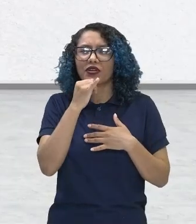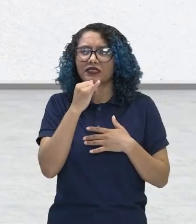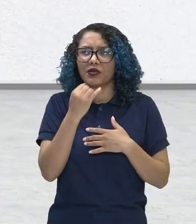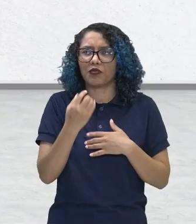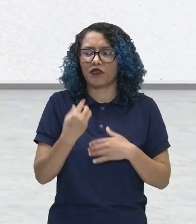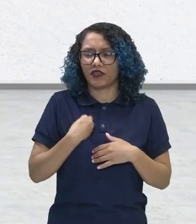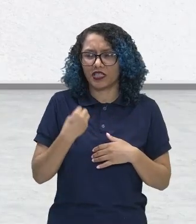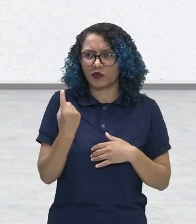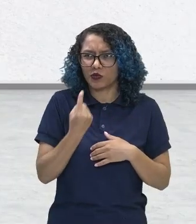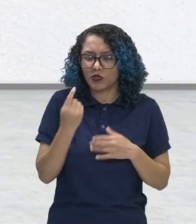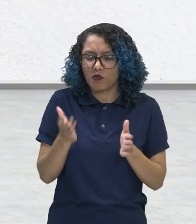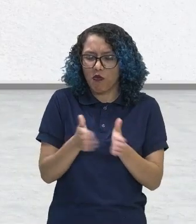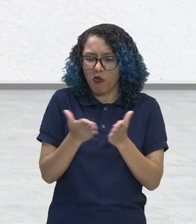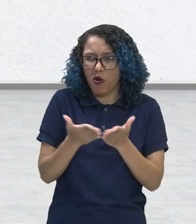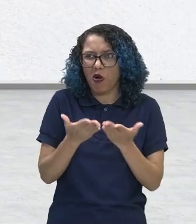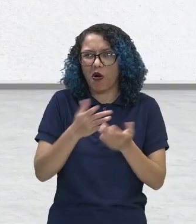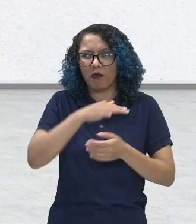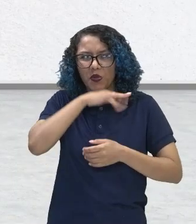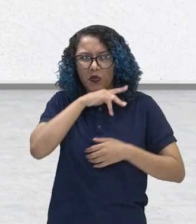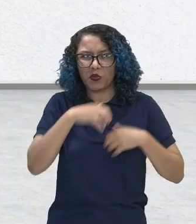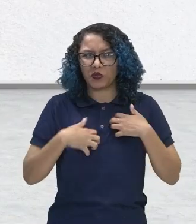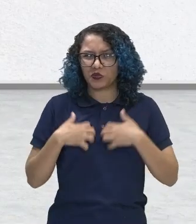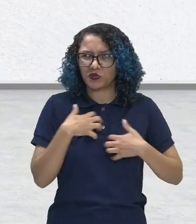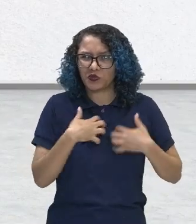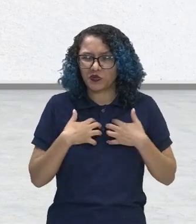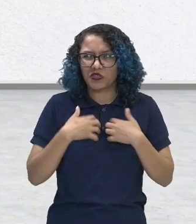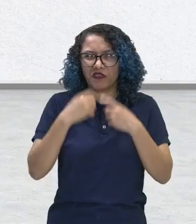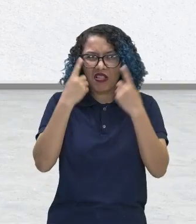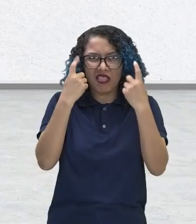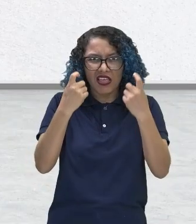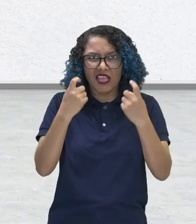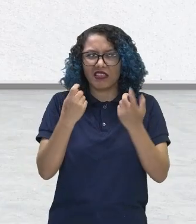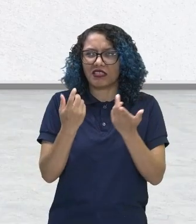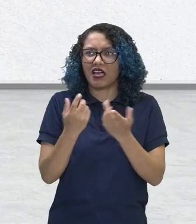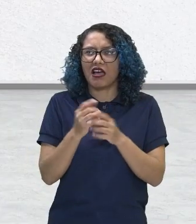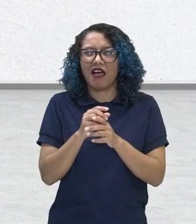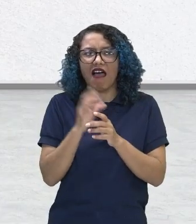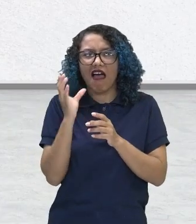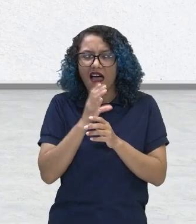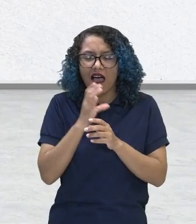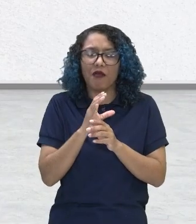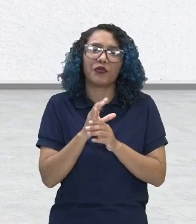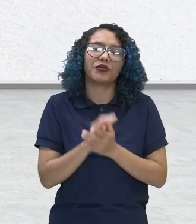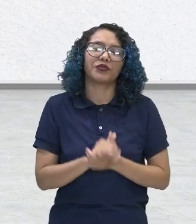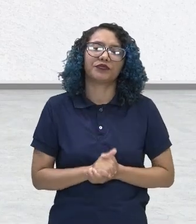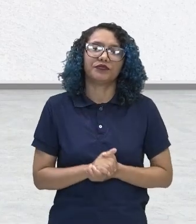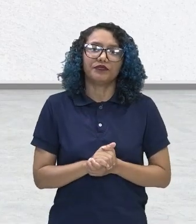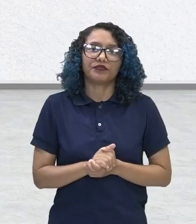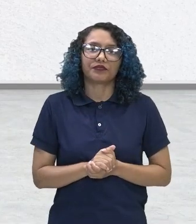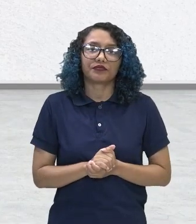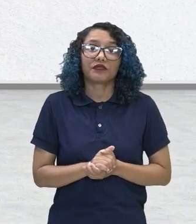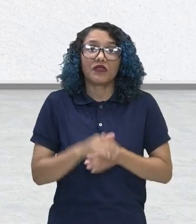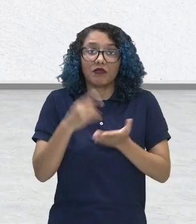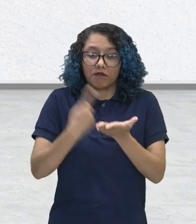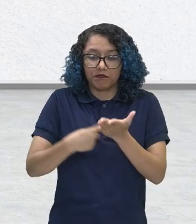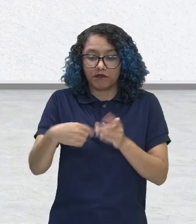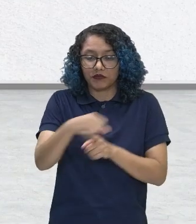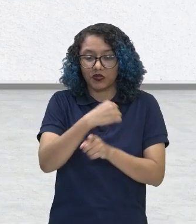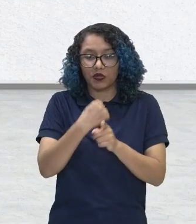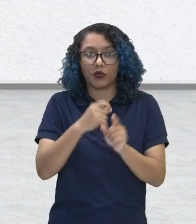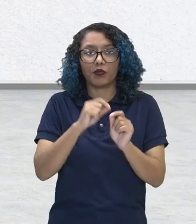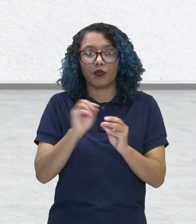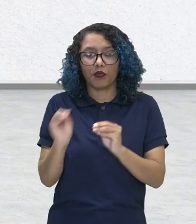pobre, desagradável, brutal e curta. O contrato social transfere poder a